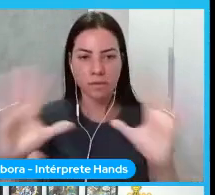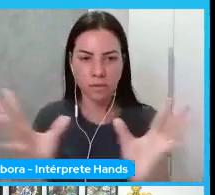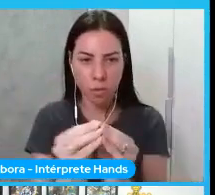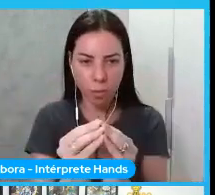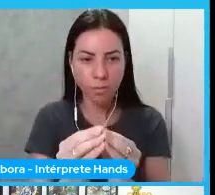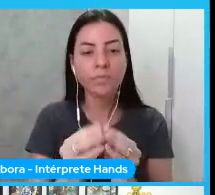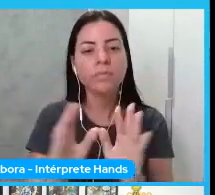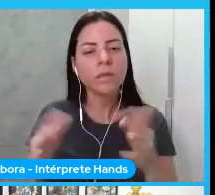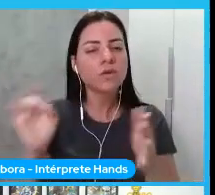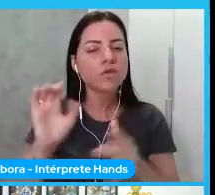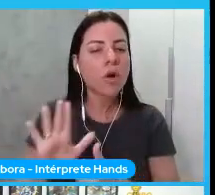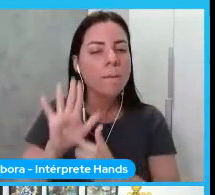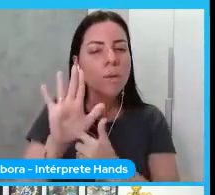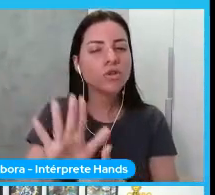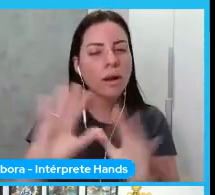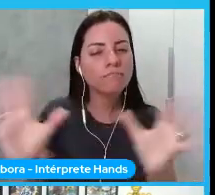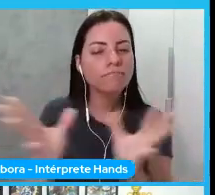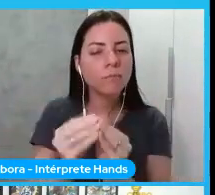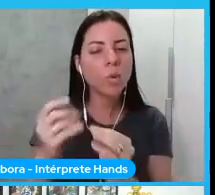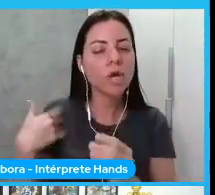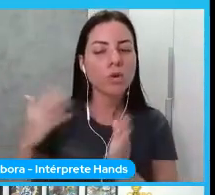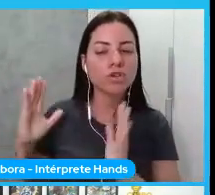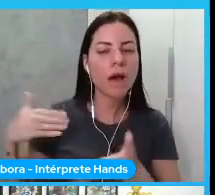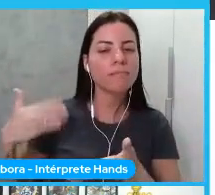então deixa eu mostrar um pouquinho do que eu fiz para vocês